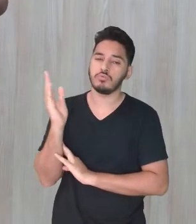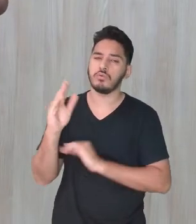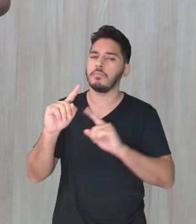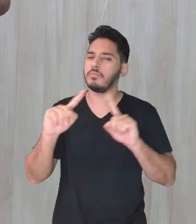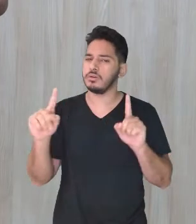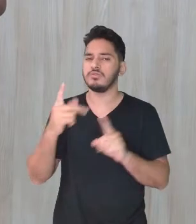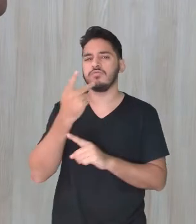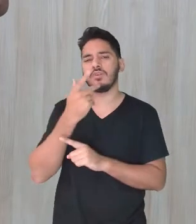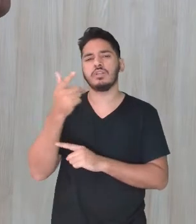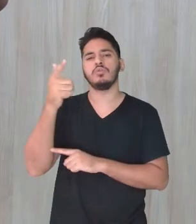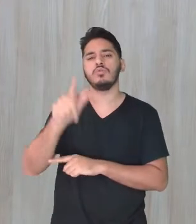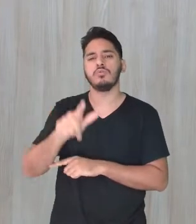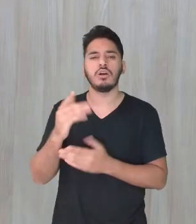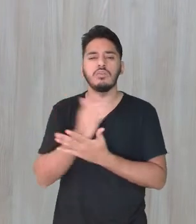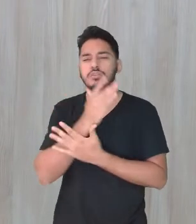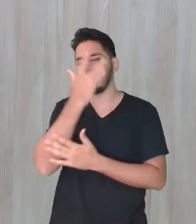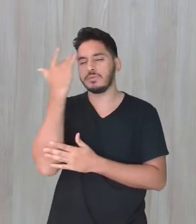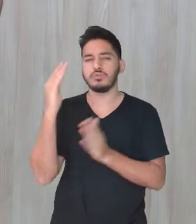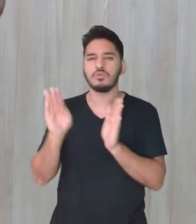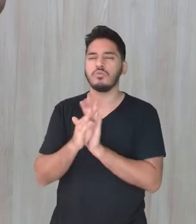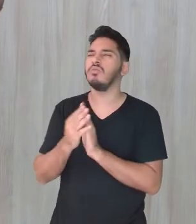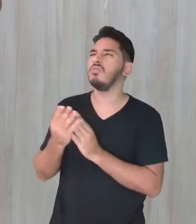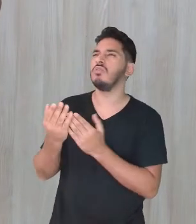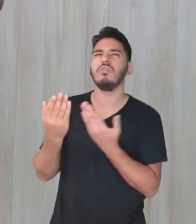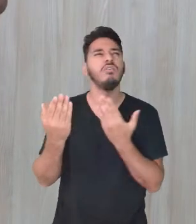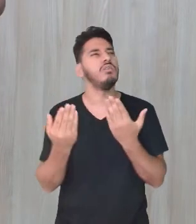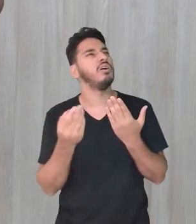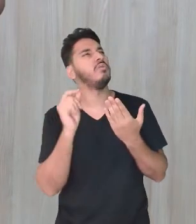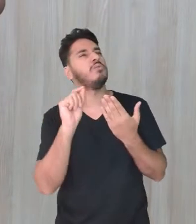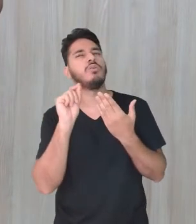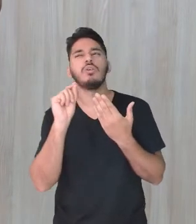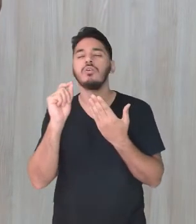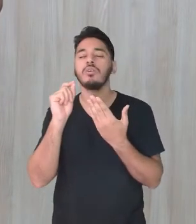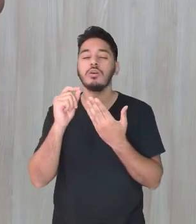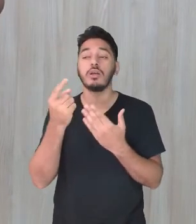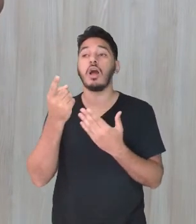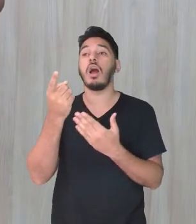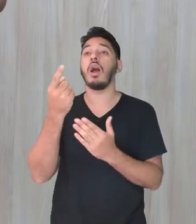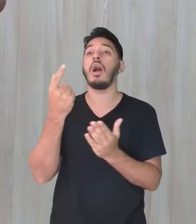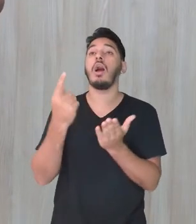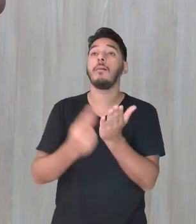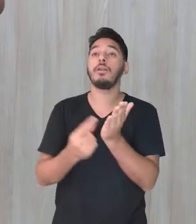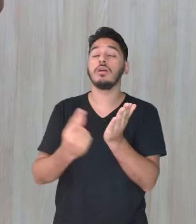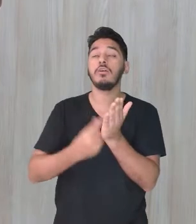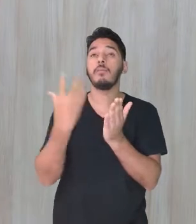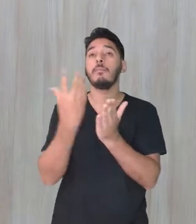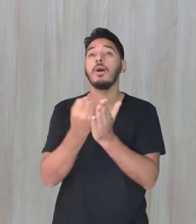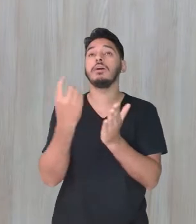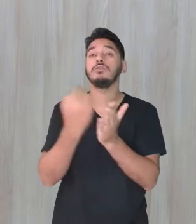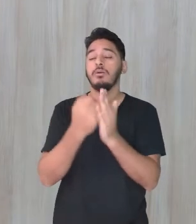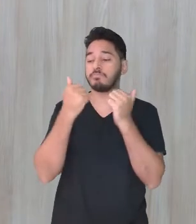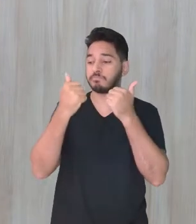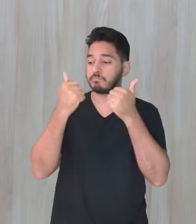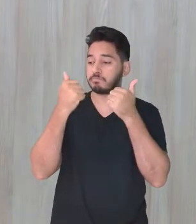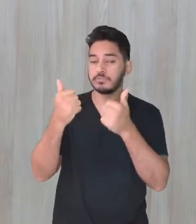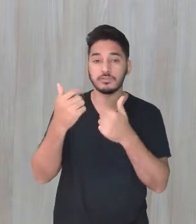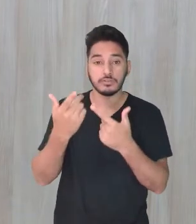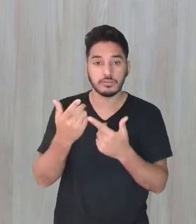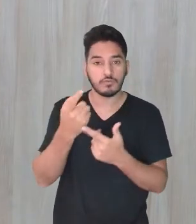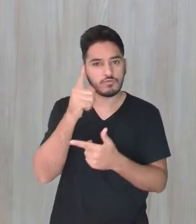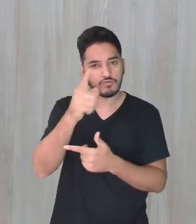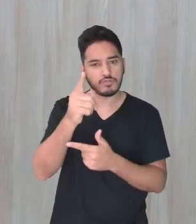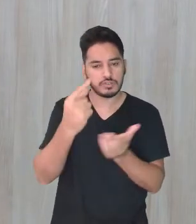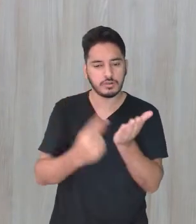sempre reforça porque de repente tem alguém chegando agora e ainda não sabe como se comunicar com a gente. Então, é só baixar o